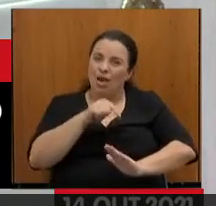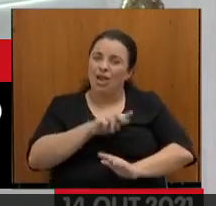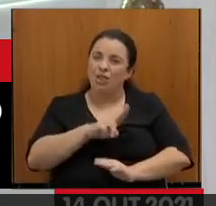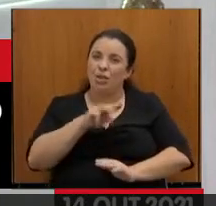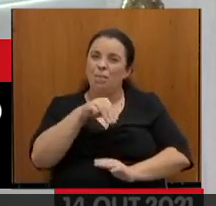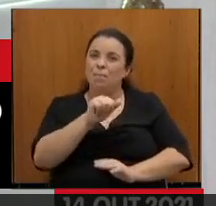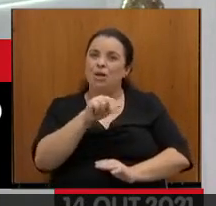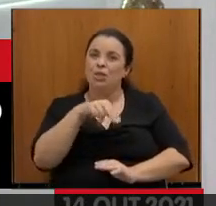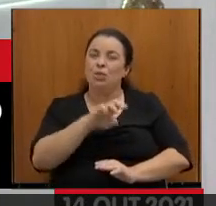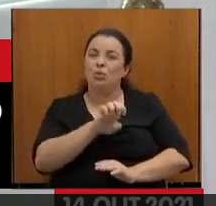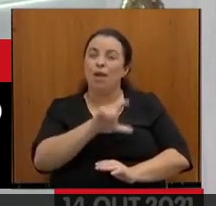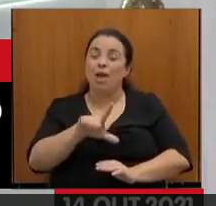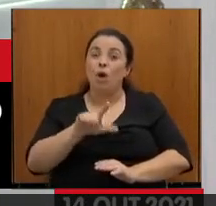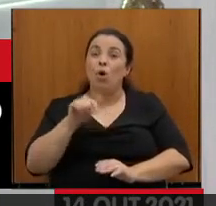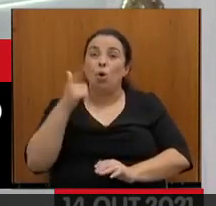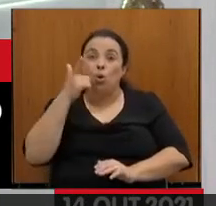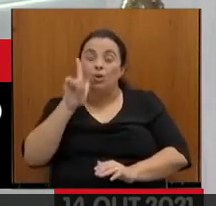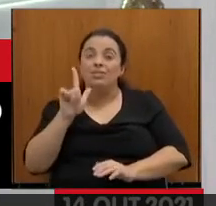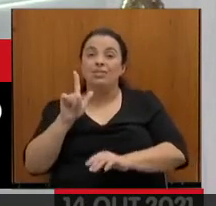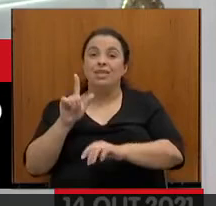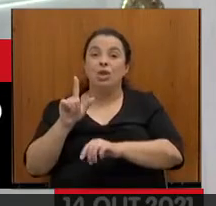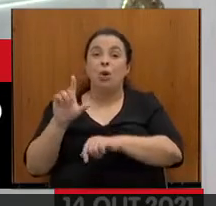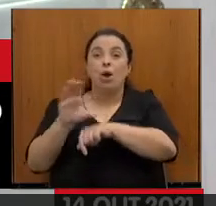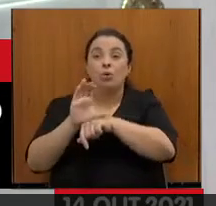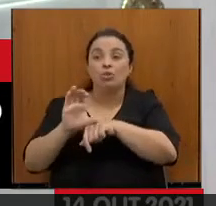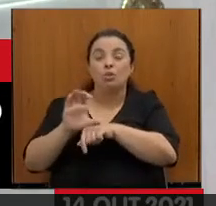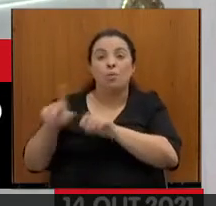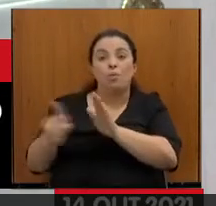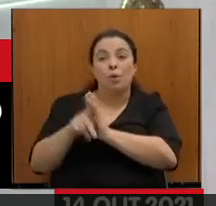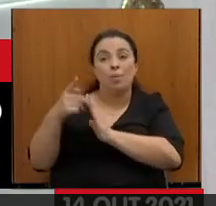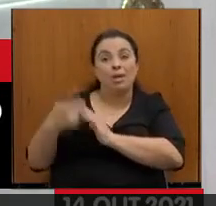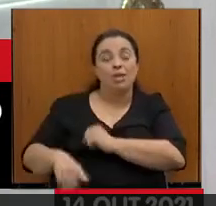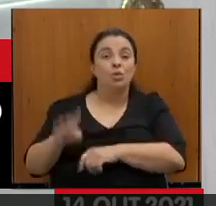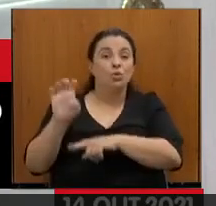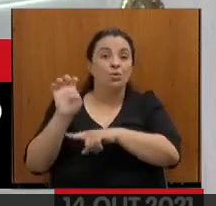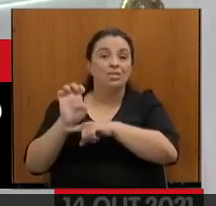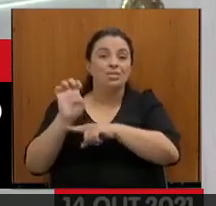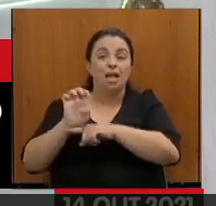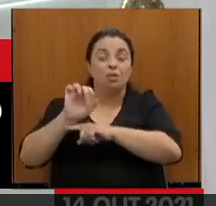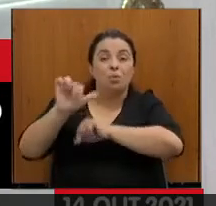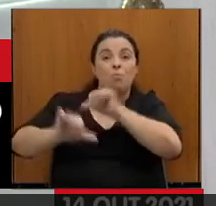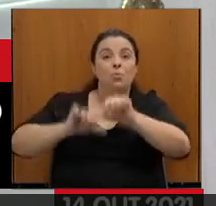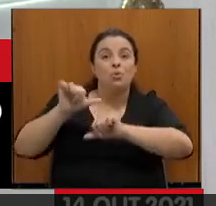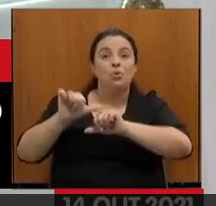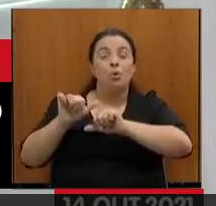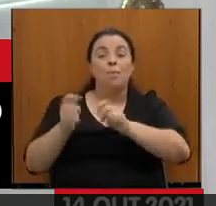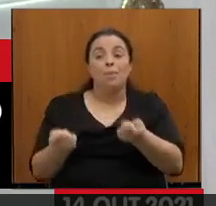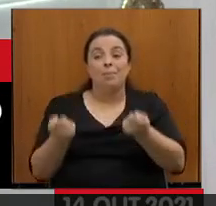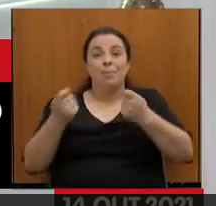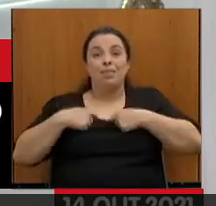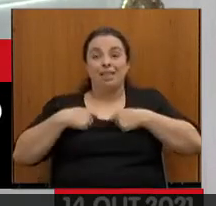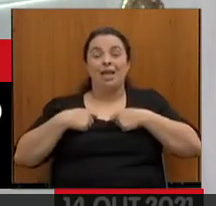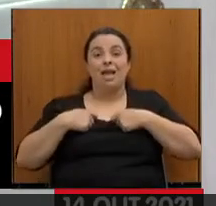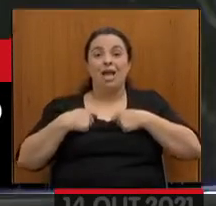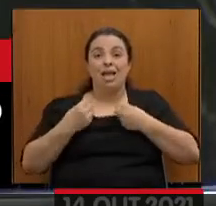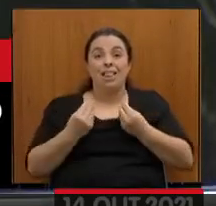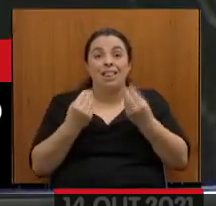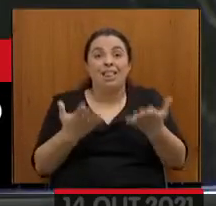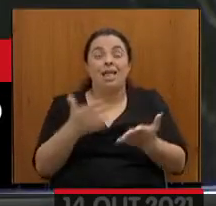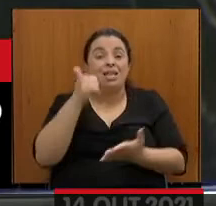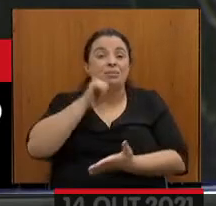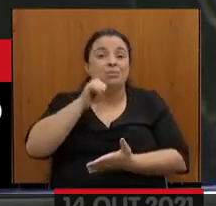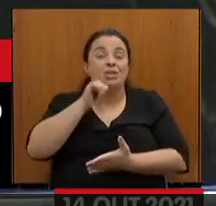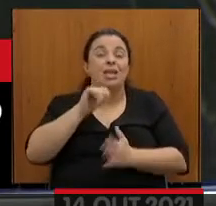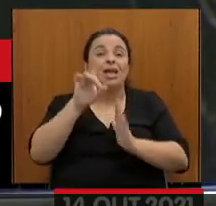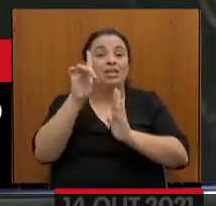mais dignidade, inclusive na política, né? Que dizem por aí que a política é um espaço de todos e de todas, mas quando nós, mulheres, nos deparamos com uma